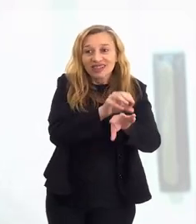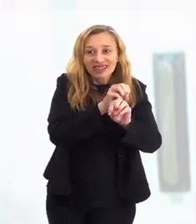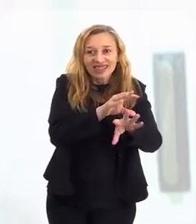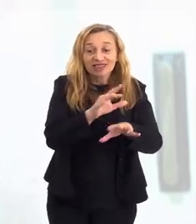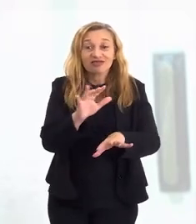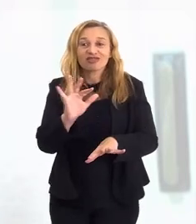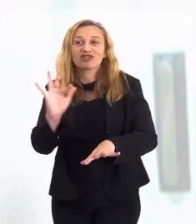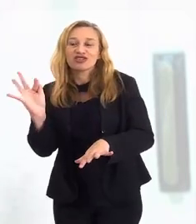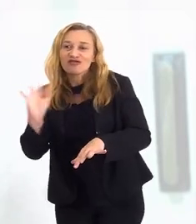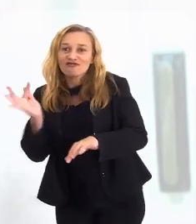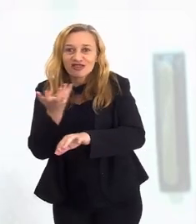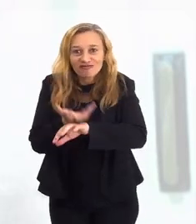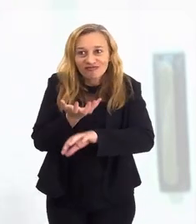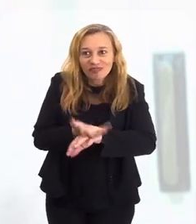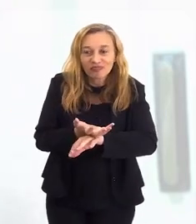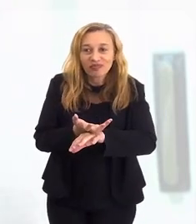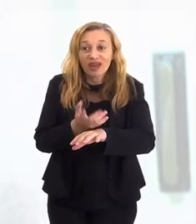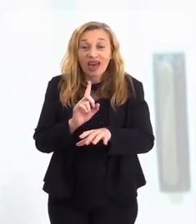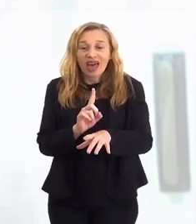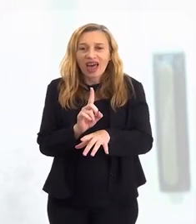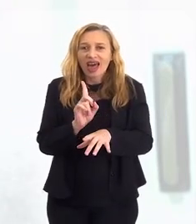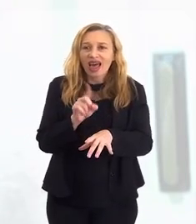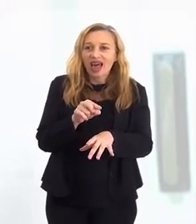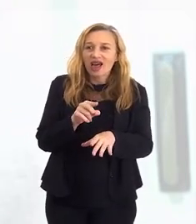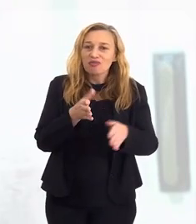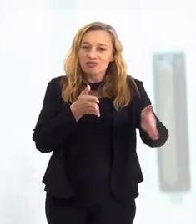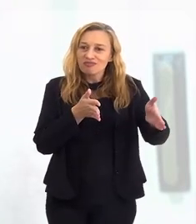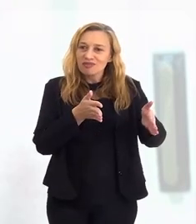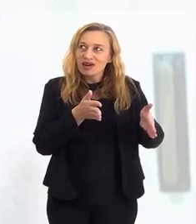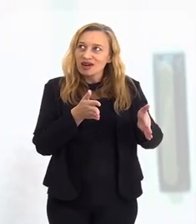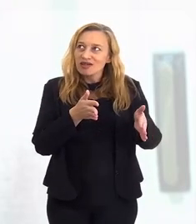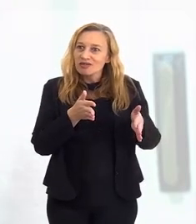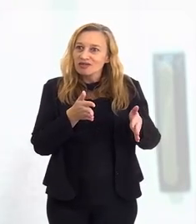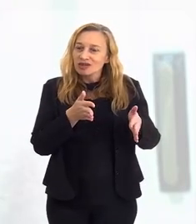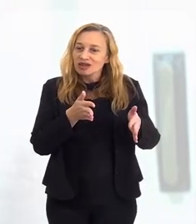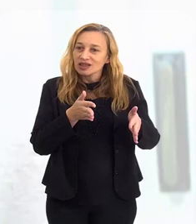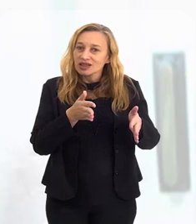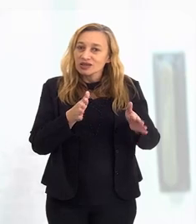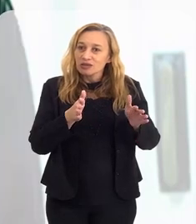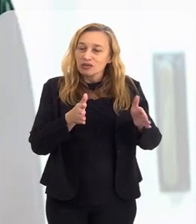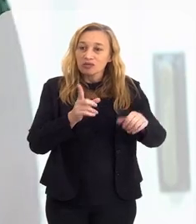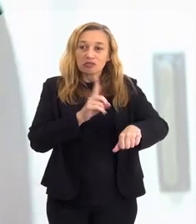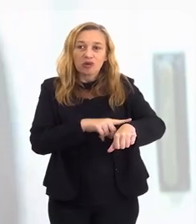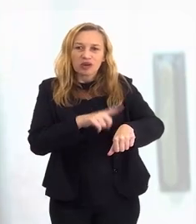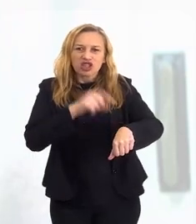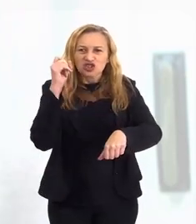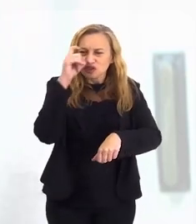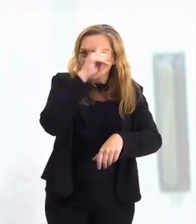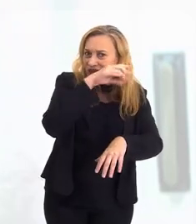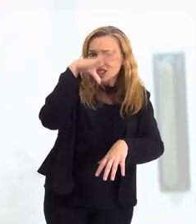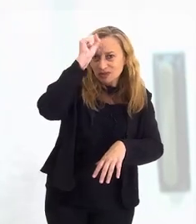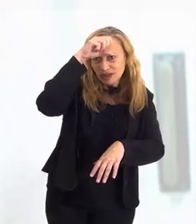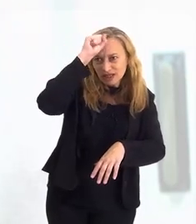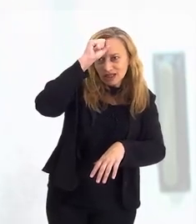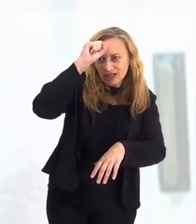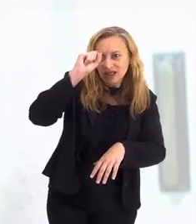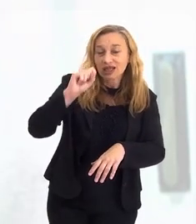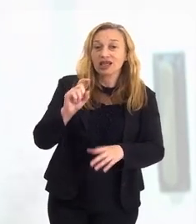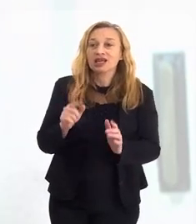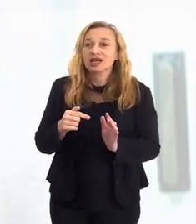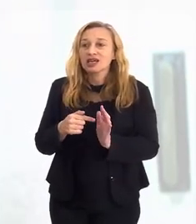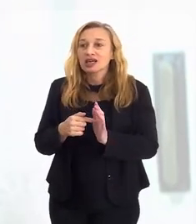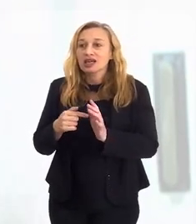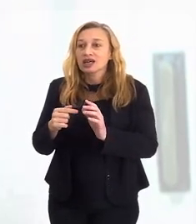um ensino de física. E aí é uma interface, né, entre dificuldade de aprendizagem e